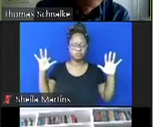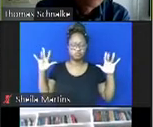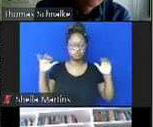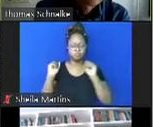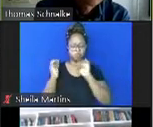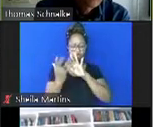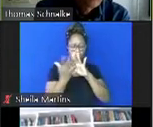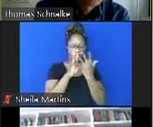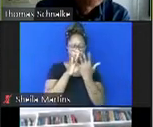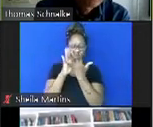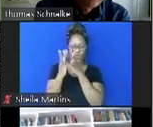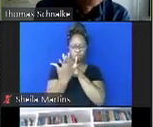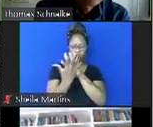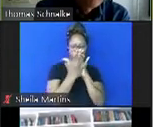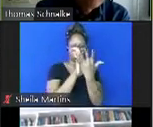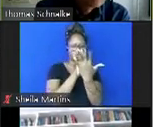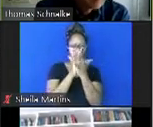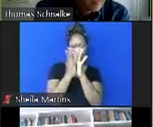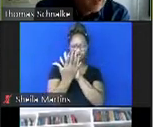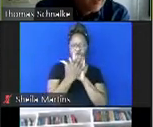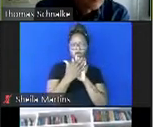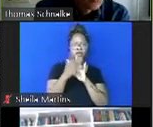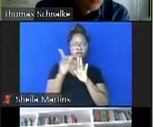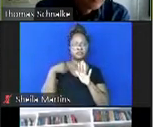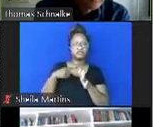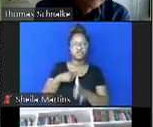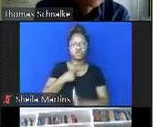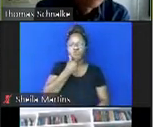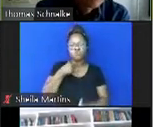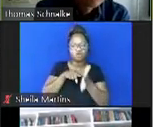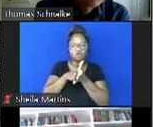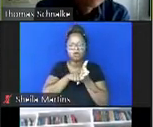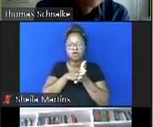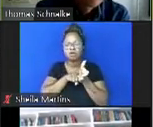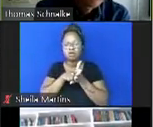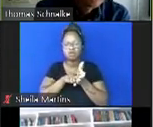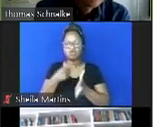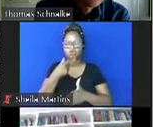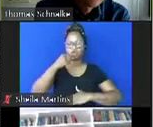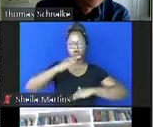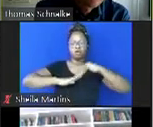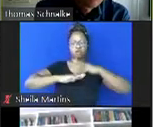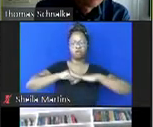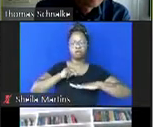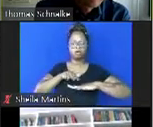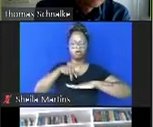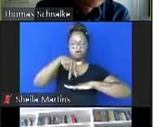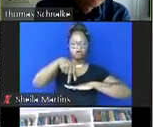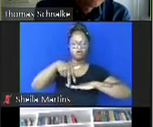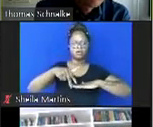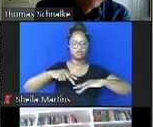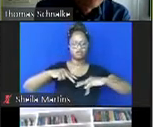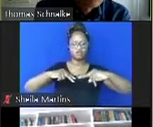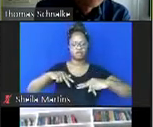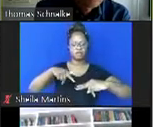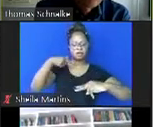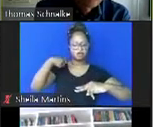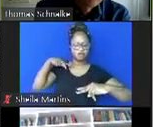Vesalius enquanto ele examina o cadáver aberto. Ele está realmente